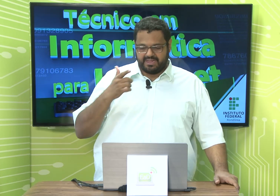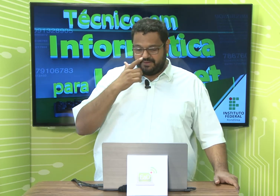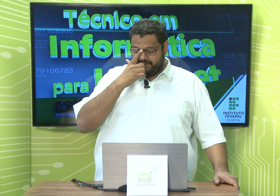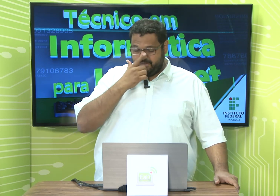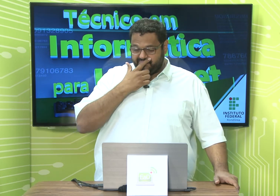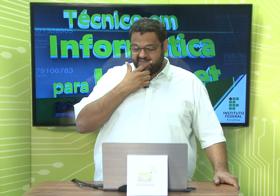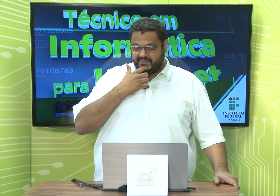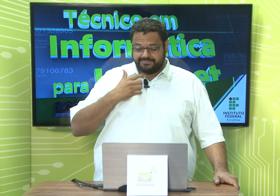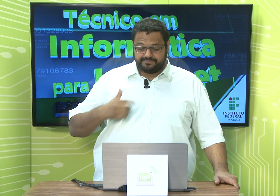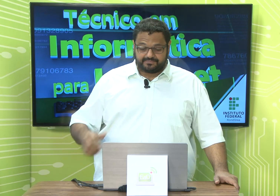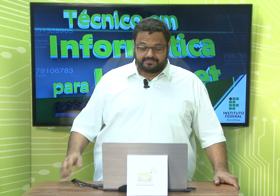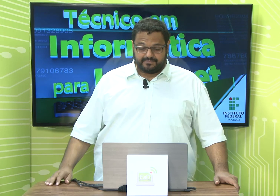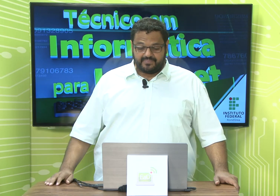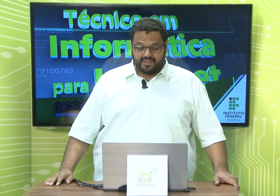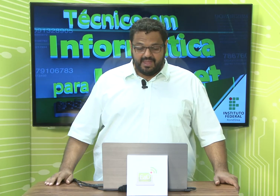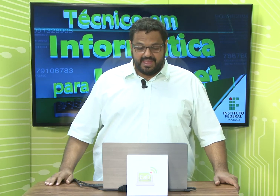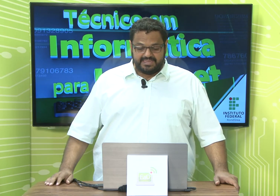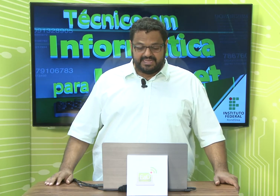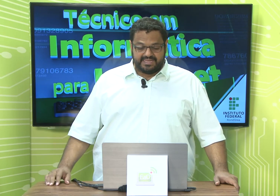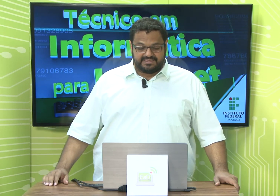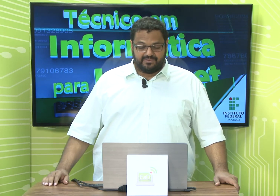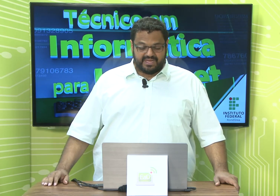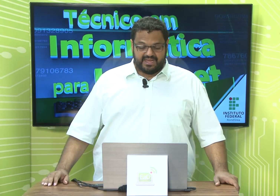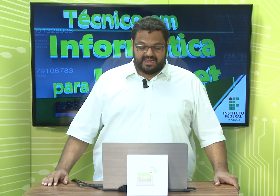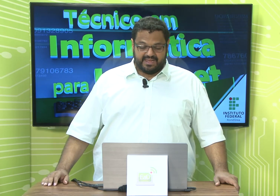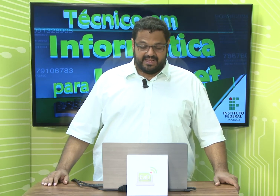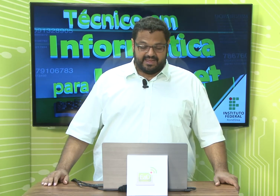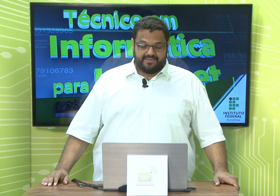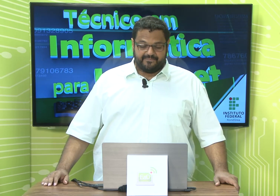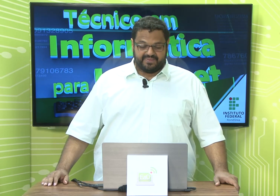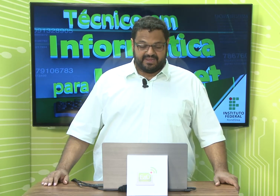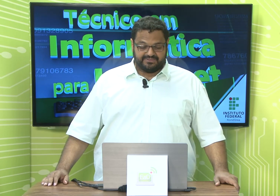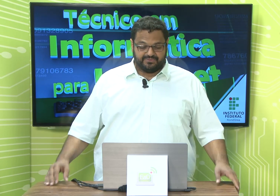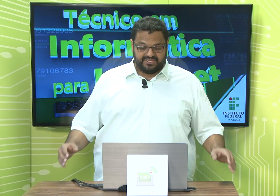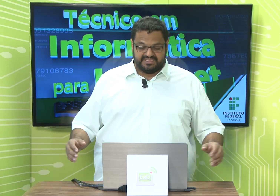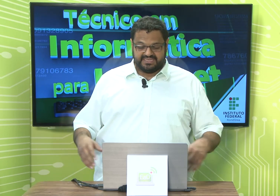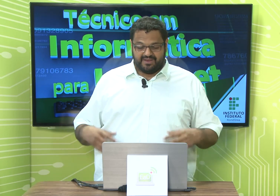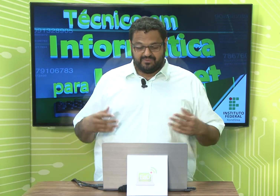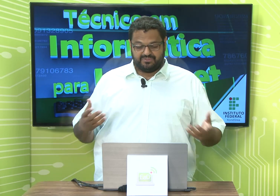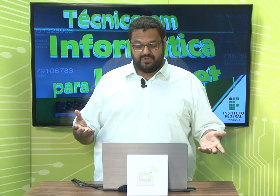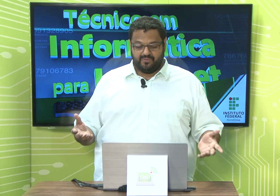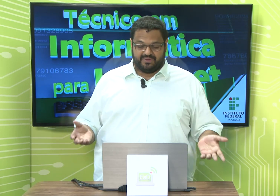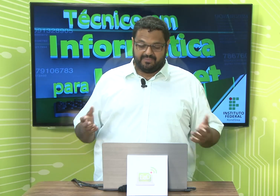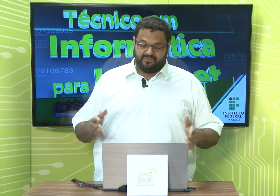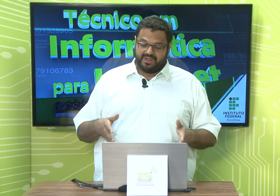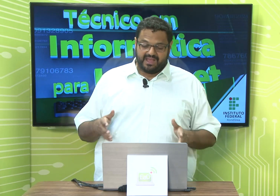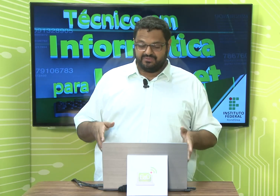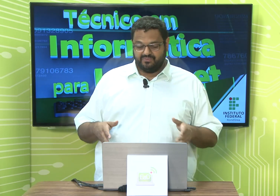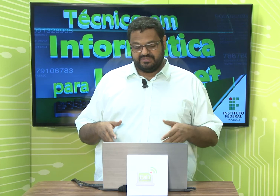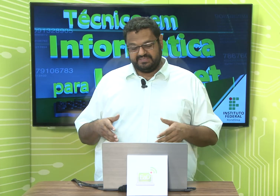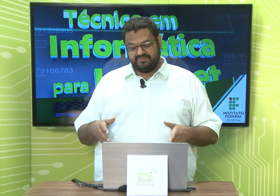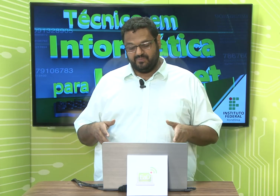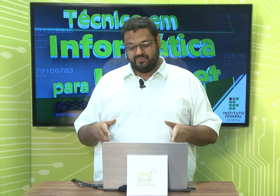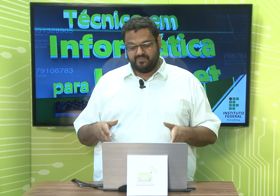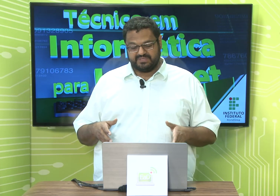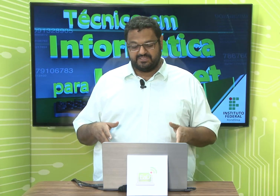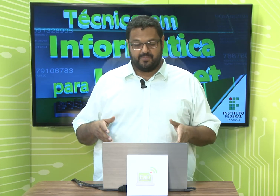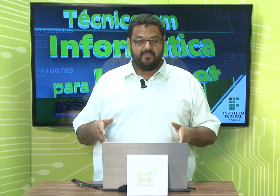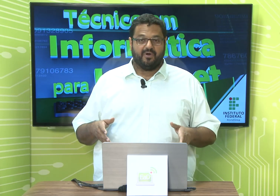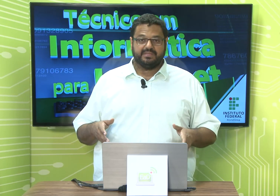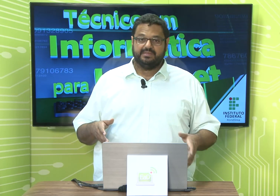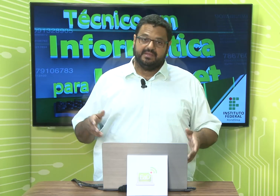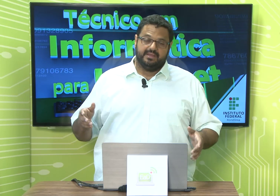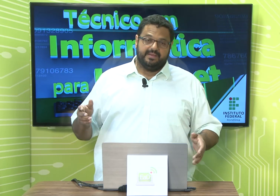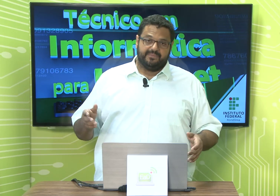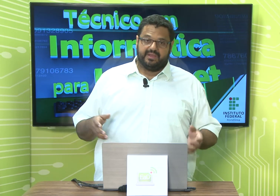depois tocar, né? Essa questão de utilizar o som, no caso de um site